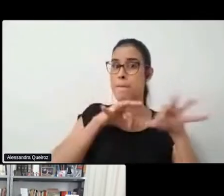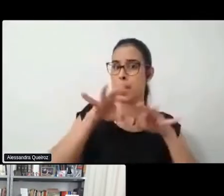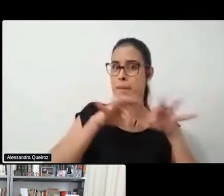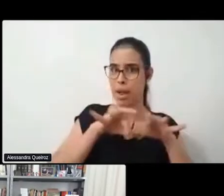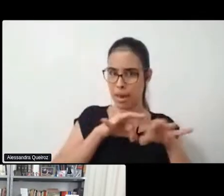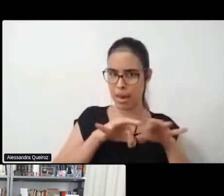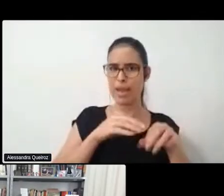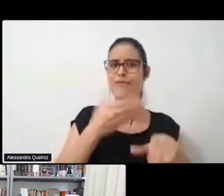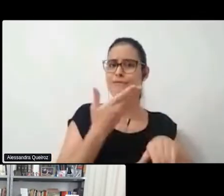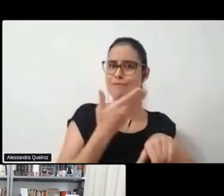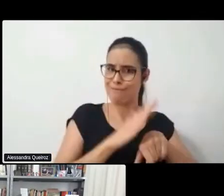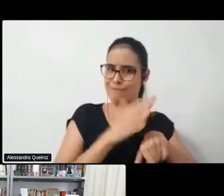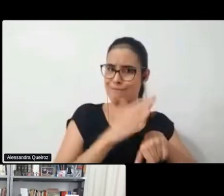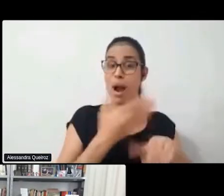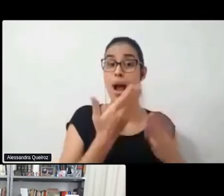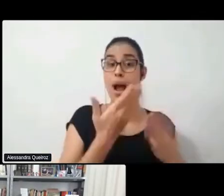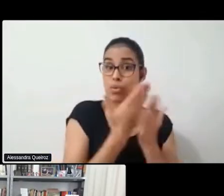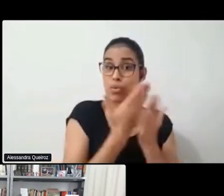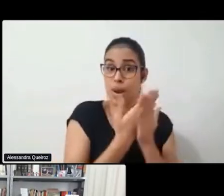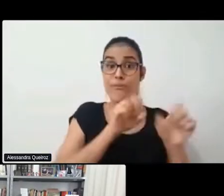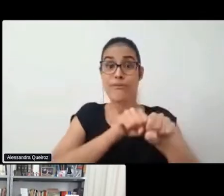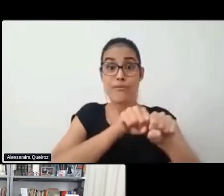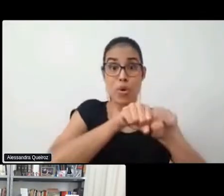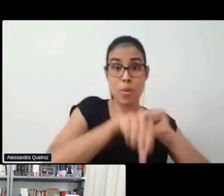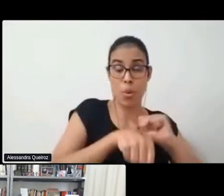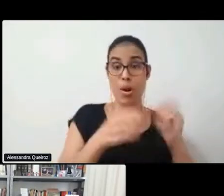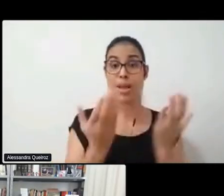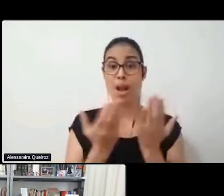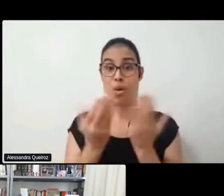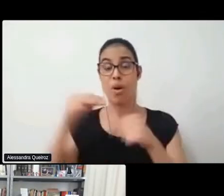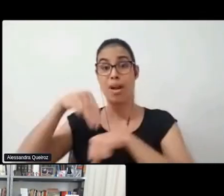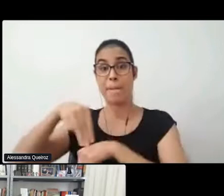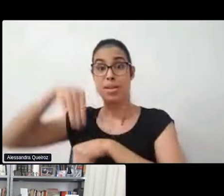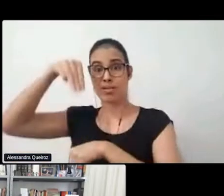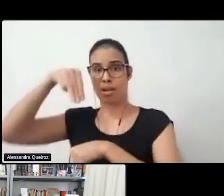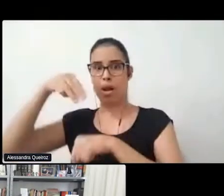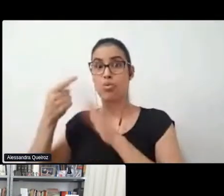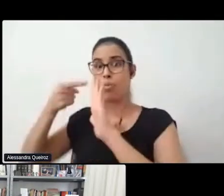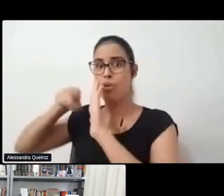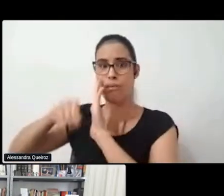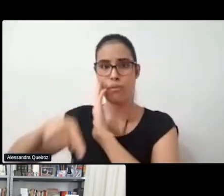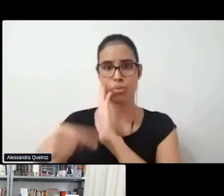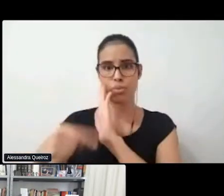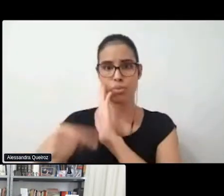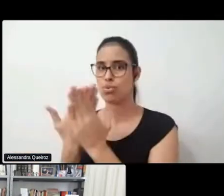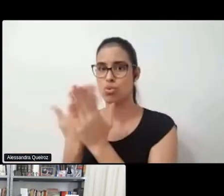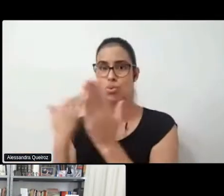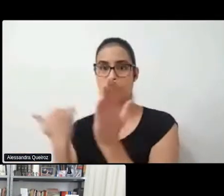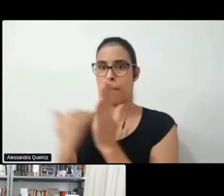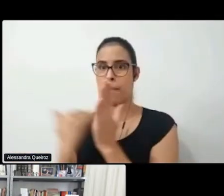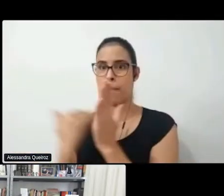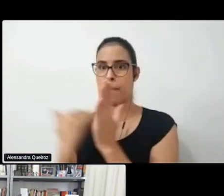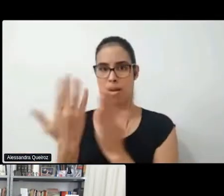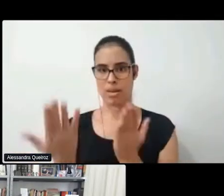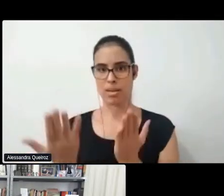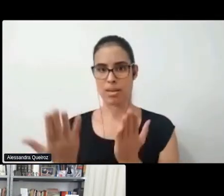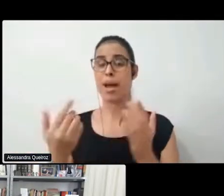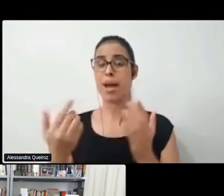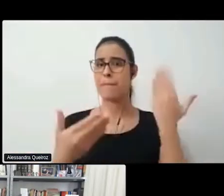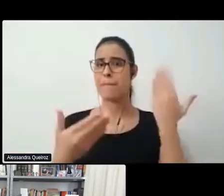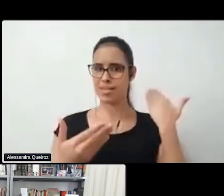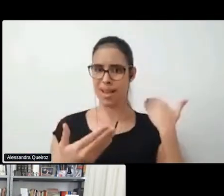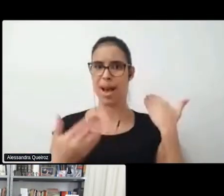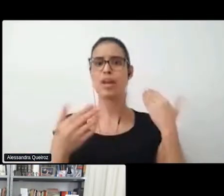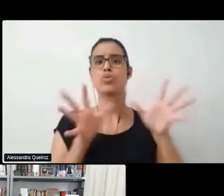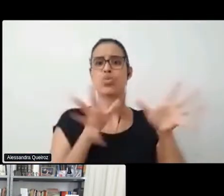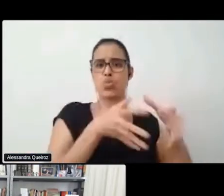levar esse trabalho adiante para o mestrado e aprofundá-lo mais ainda. Eu tive uma carreira multidisciplinar na TI,